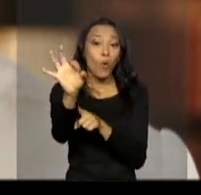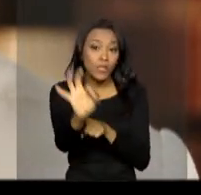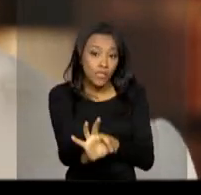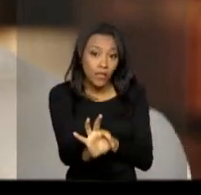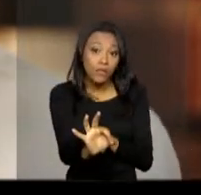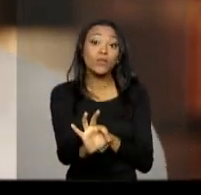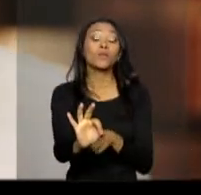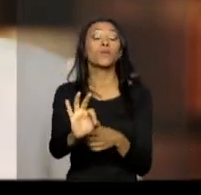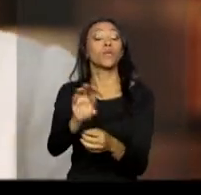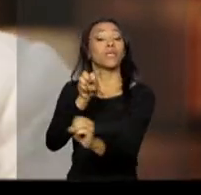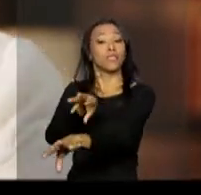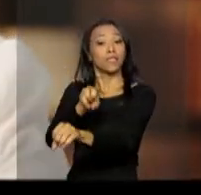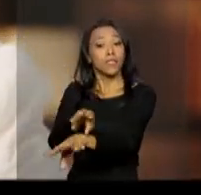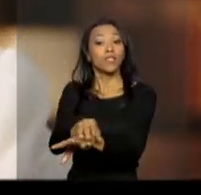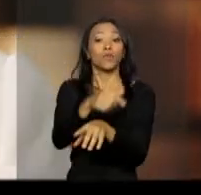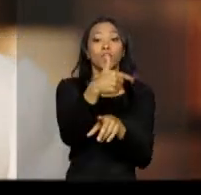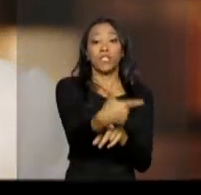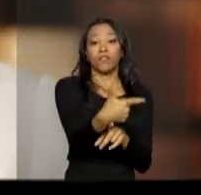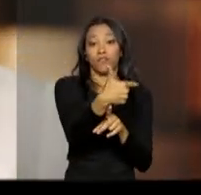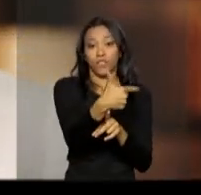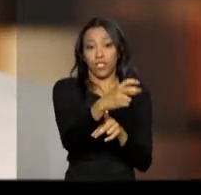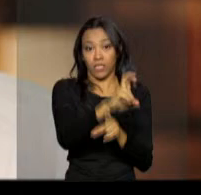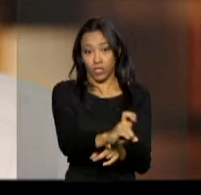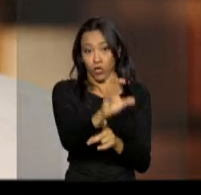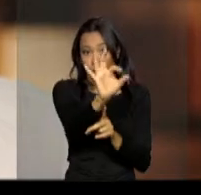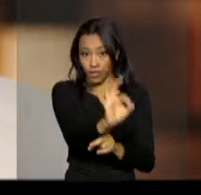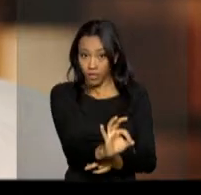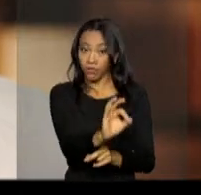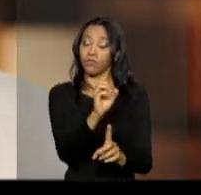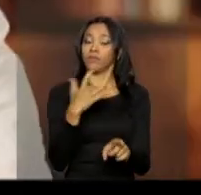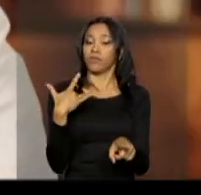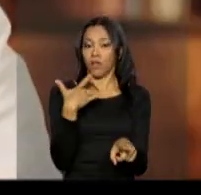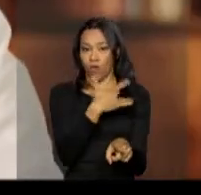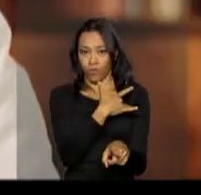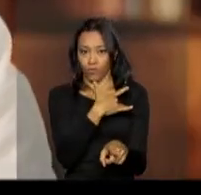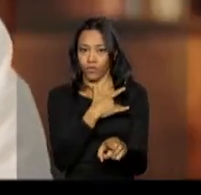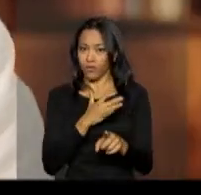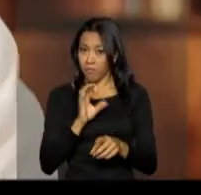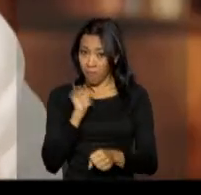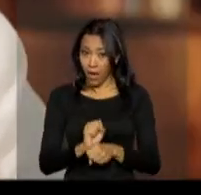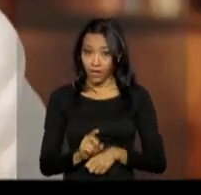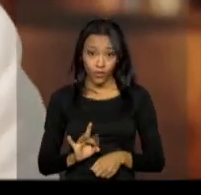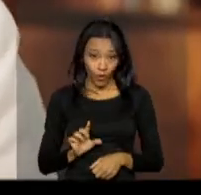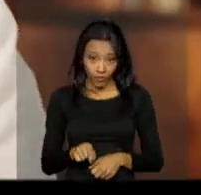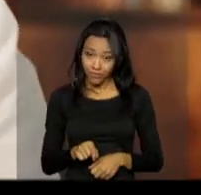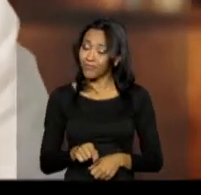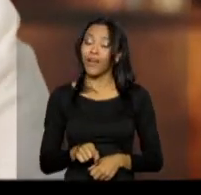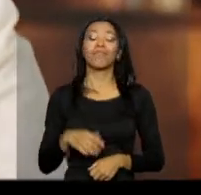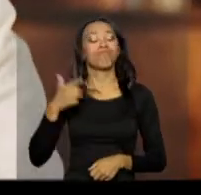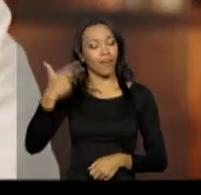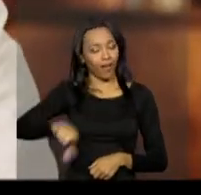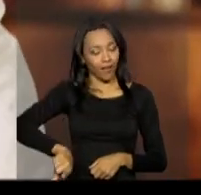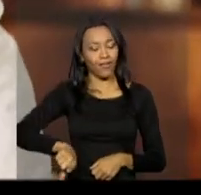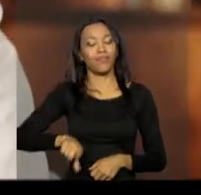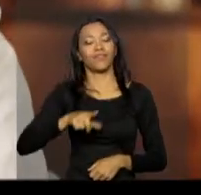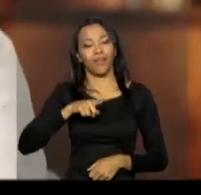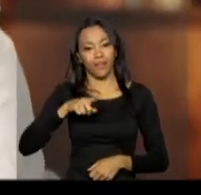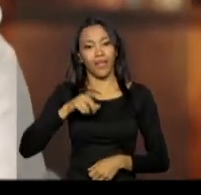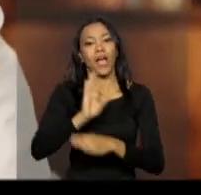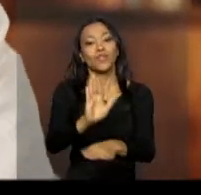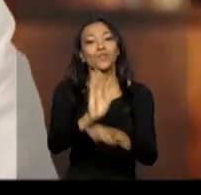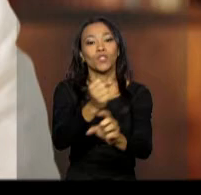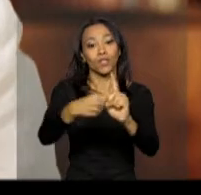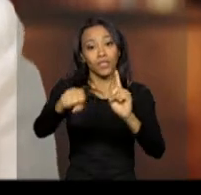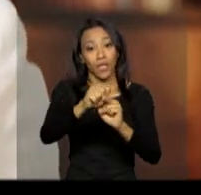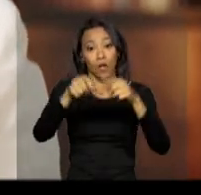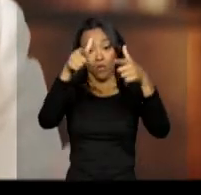75% em educação e 25% em saúde. Mas não param por aí os benefícios sociais diretos de